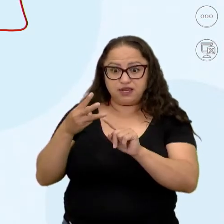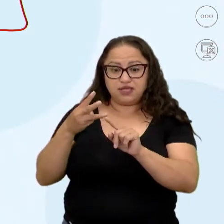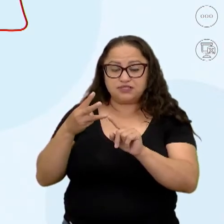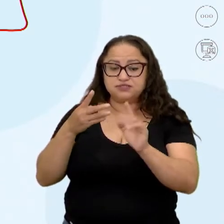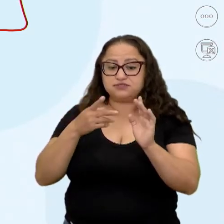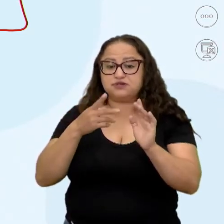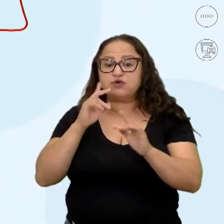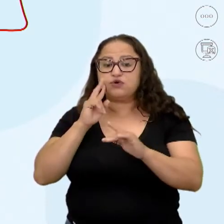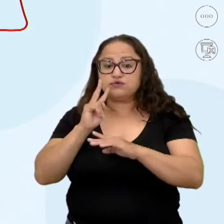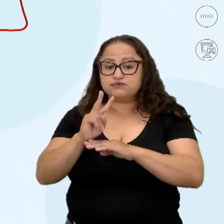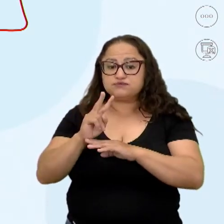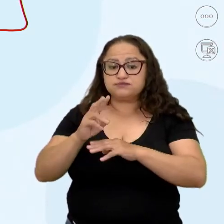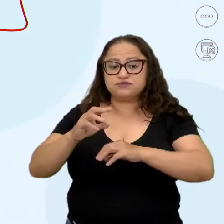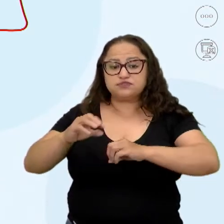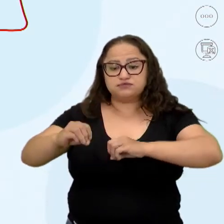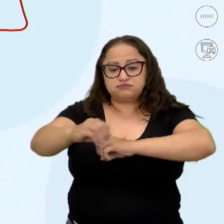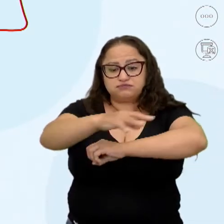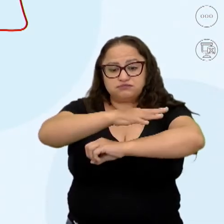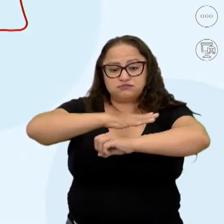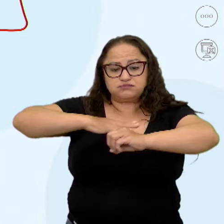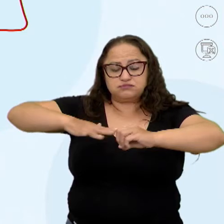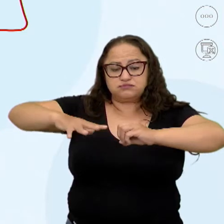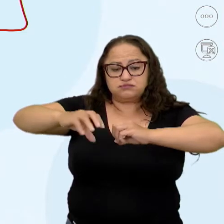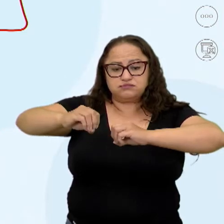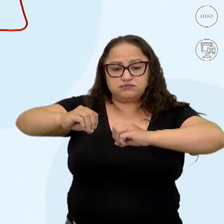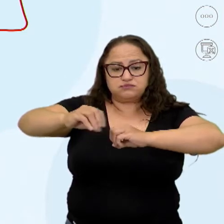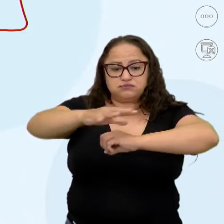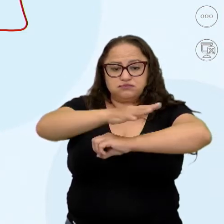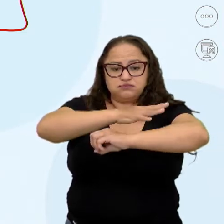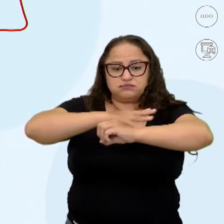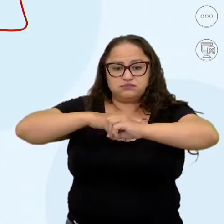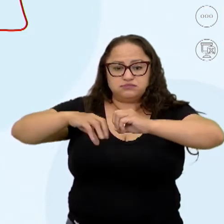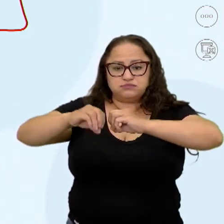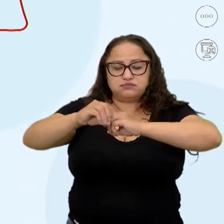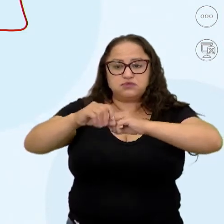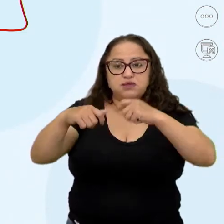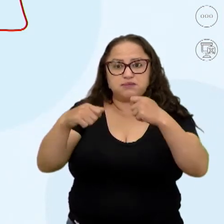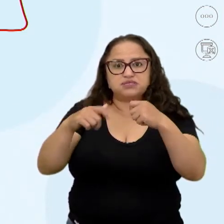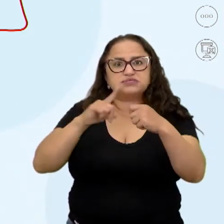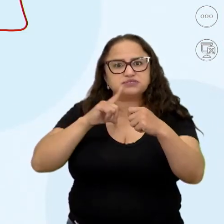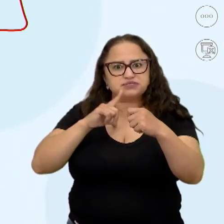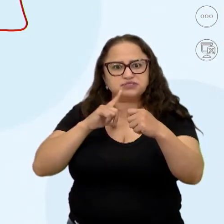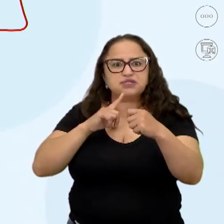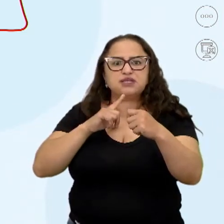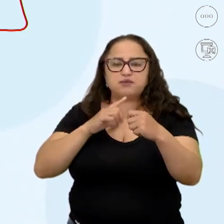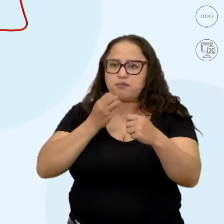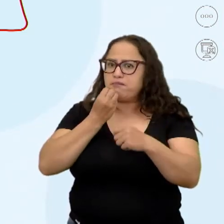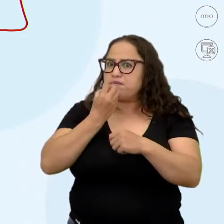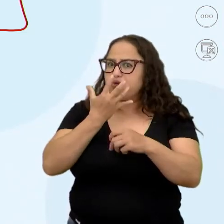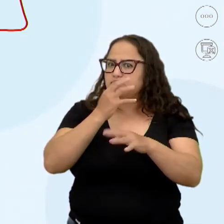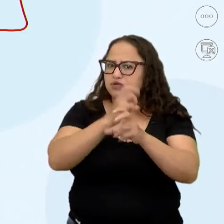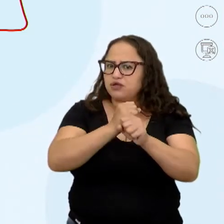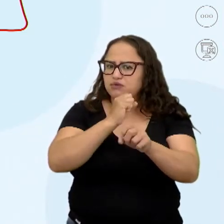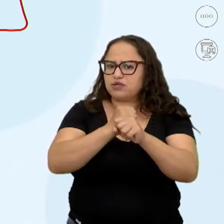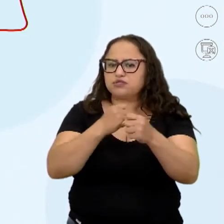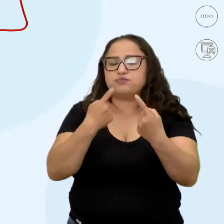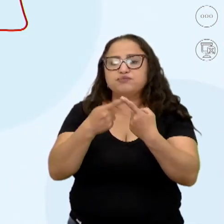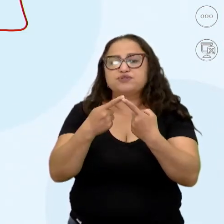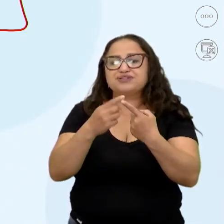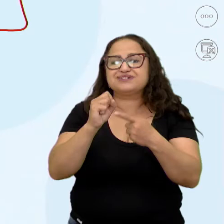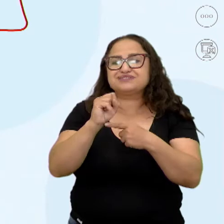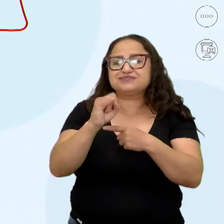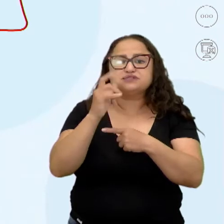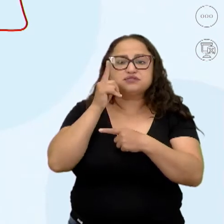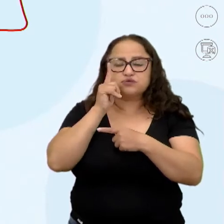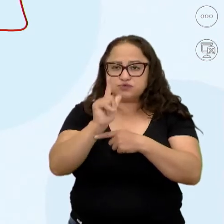3, é isso aí. Rolando aí ao redor da Terra. E a órbita de satélite, né, tem que ser muito bem calculada, né? Pra não ter choque entre satélites, né? Então, são órbitas